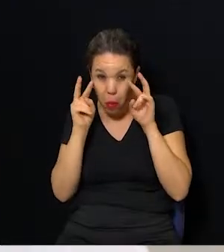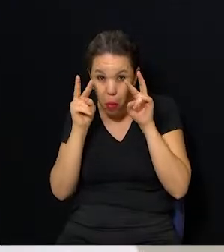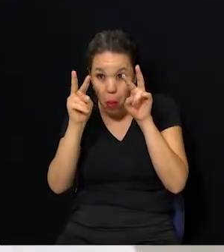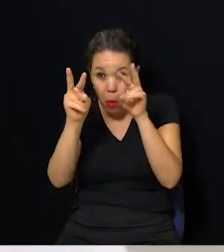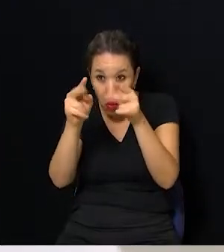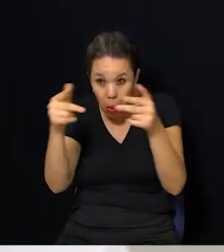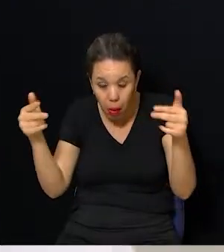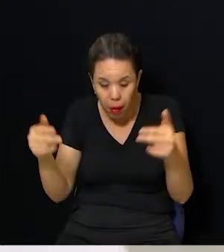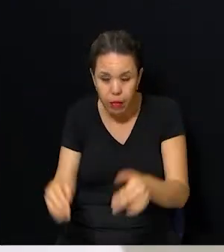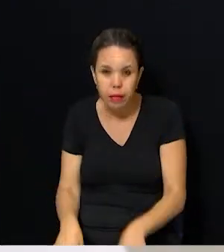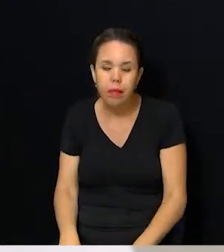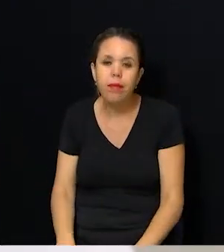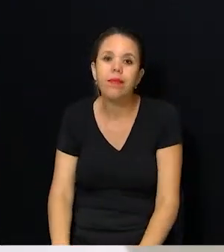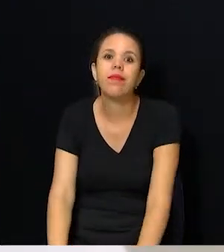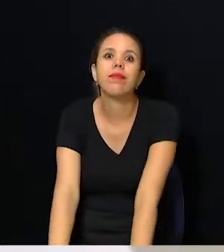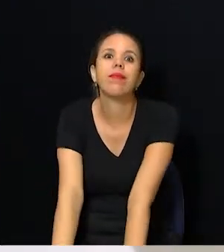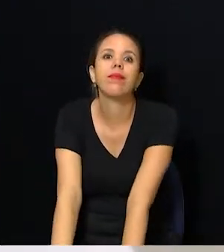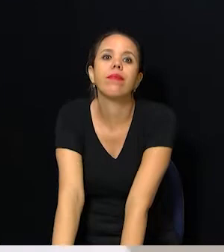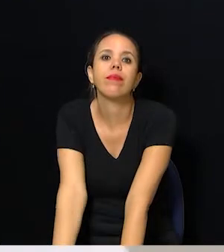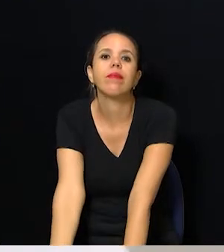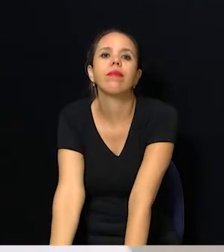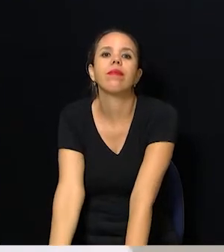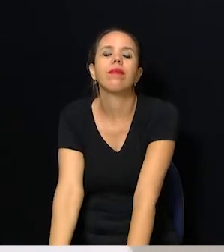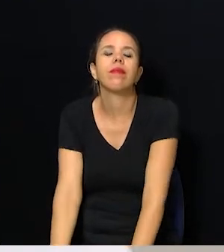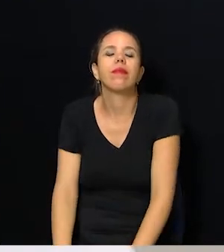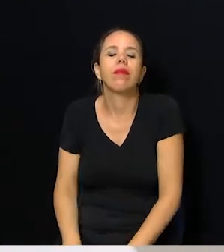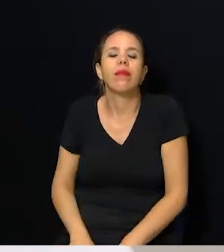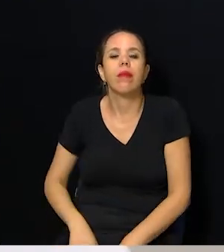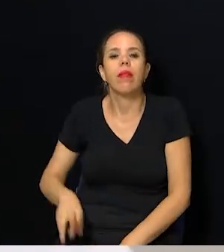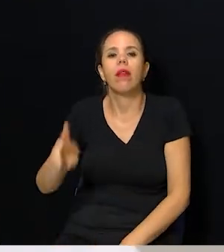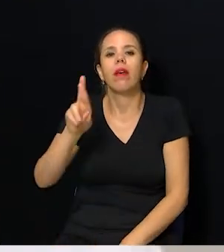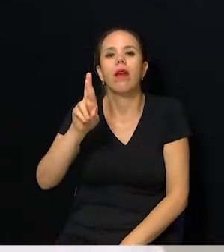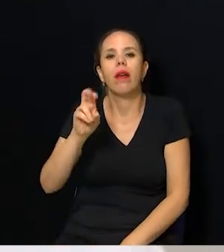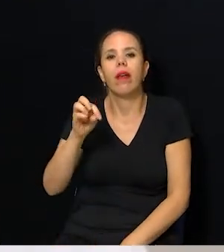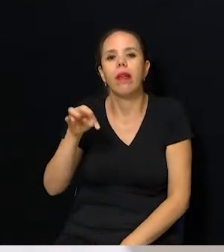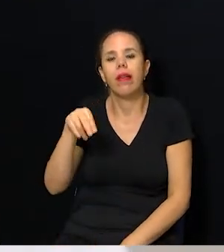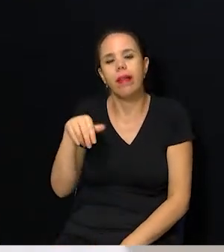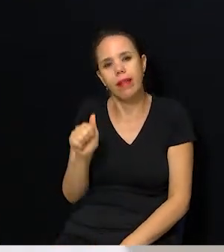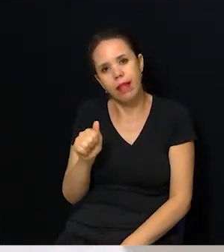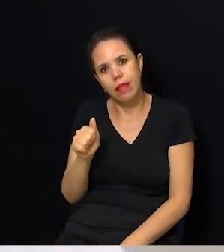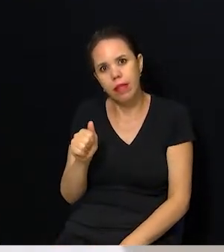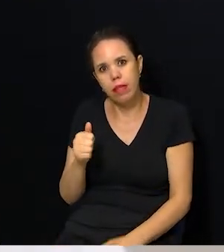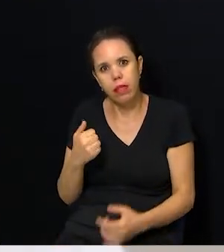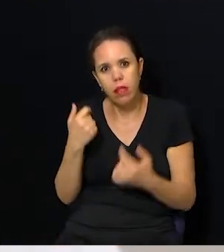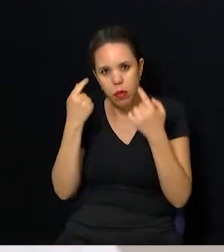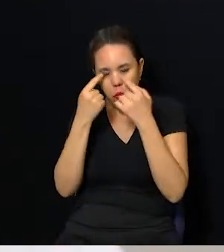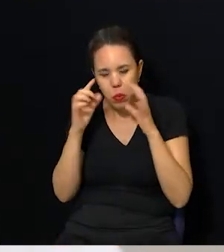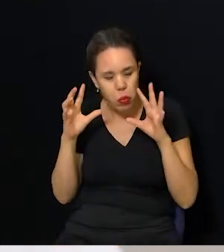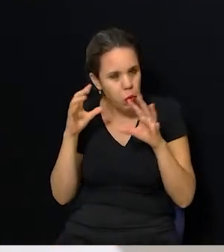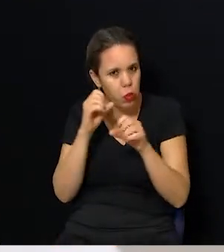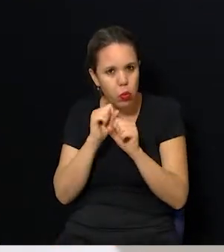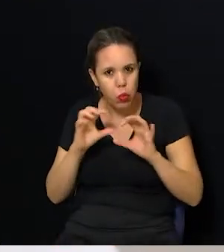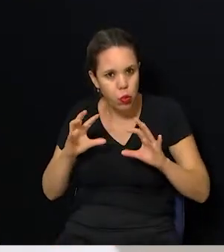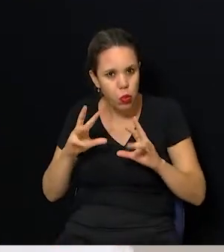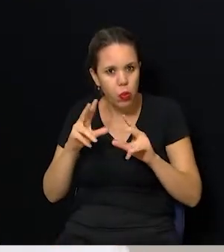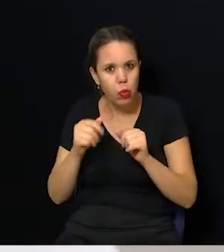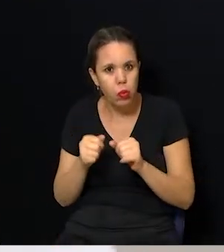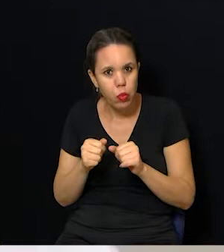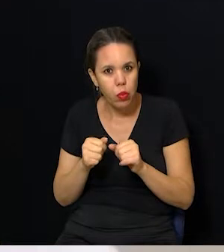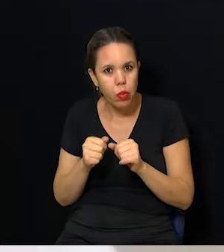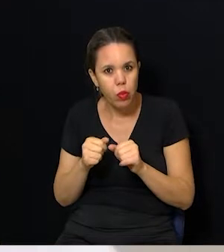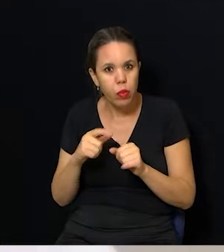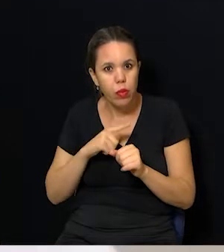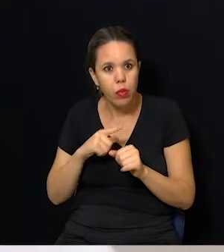enxerga as coisas, tá? E a retina vamos dizer, os olhos, de maneira geral,